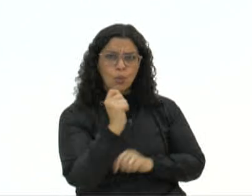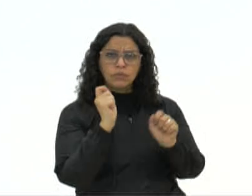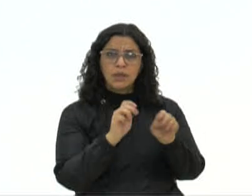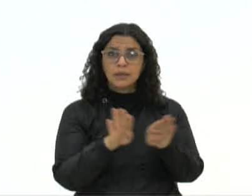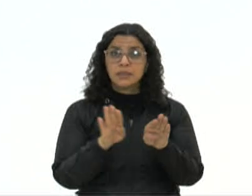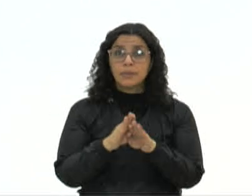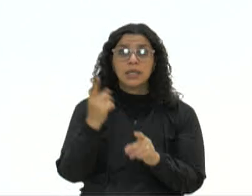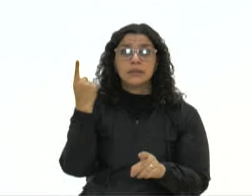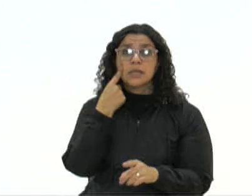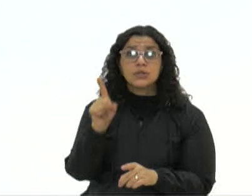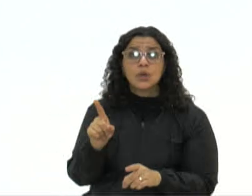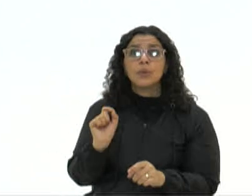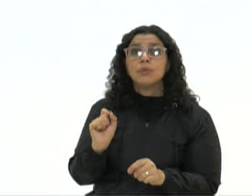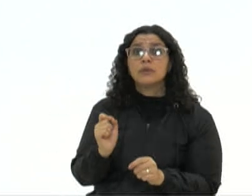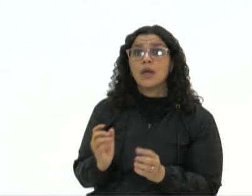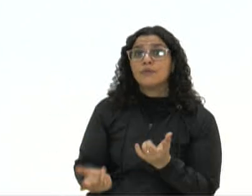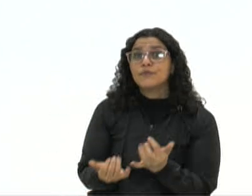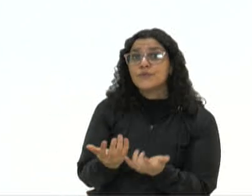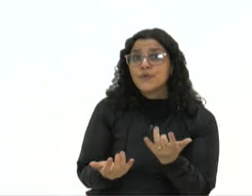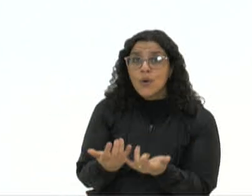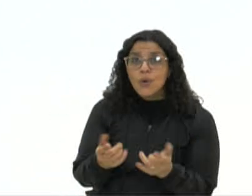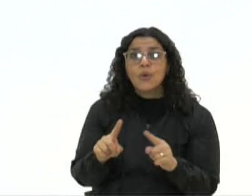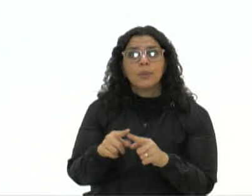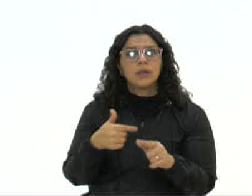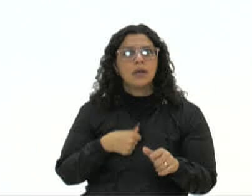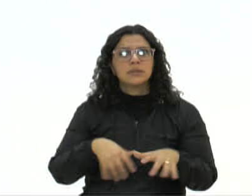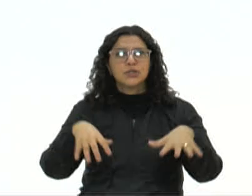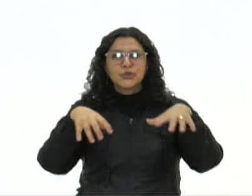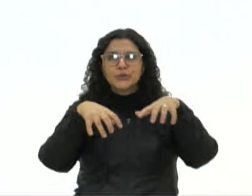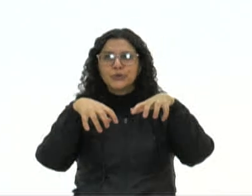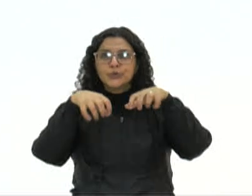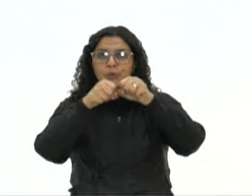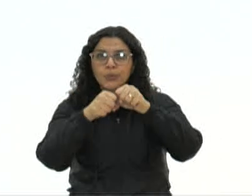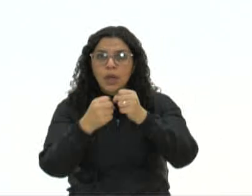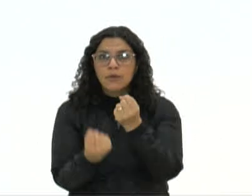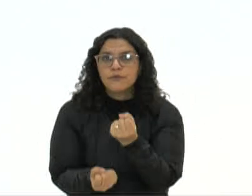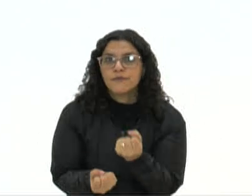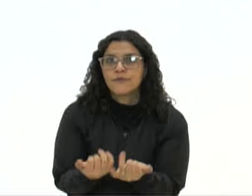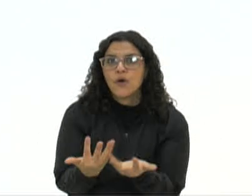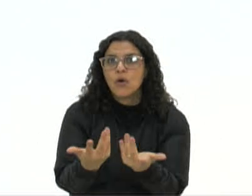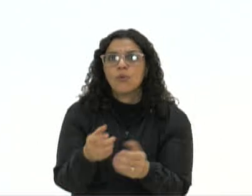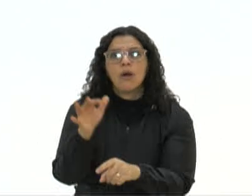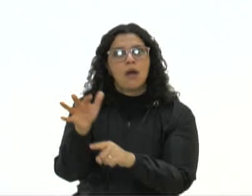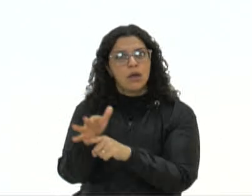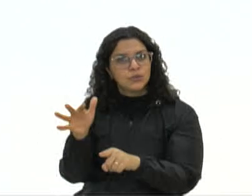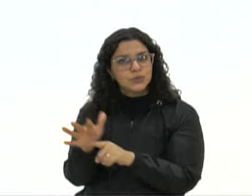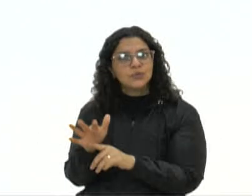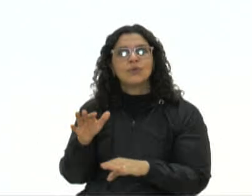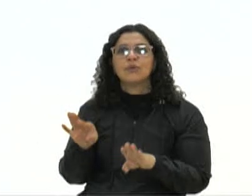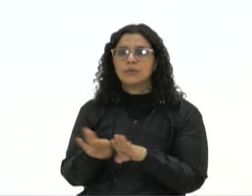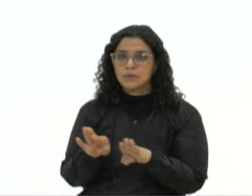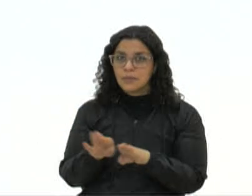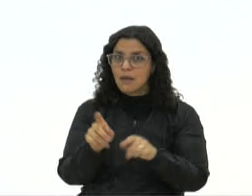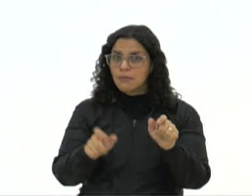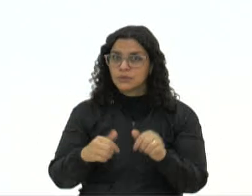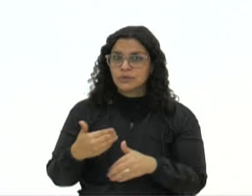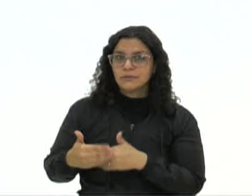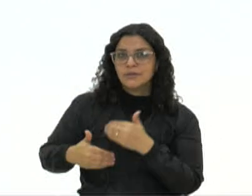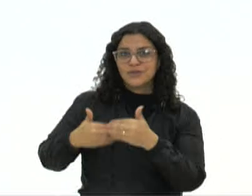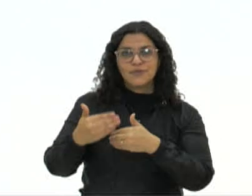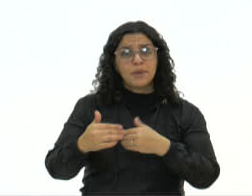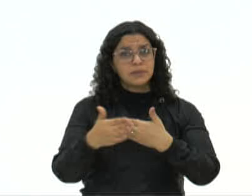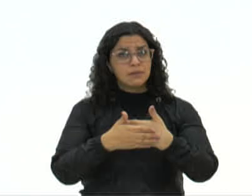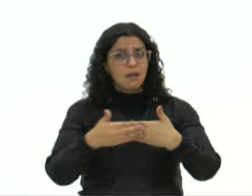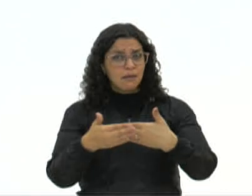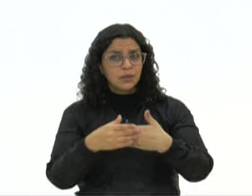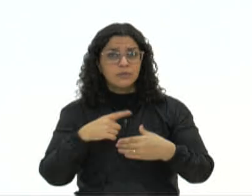o fogo. Os nossos ancestrais, lembra, eles temiam muito a escuridão, e o fogo veio, né, como um alento para